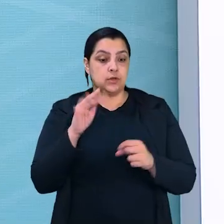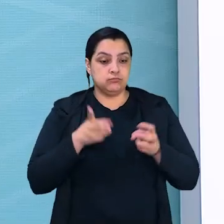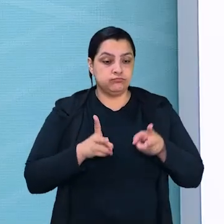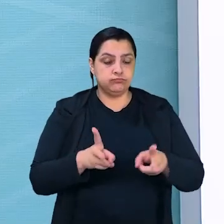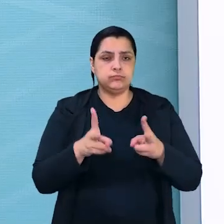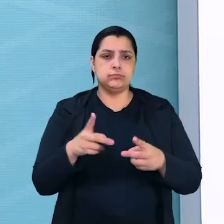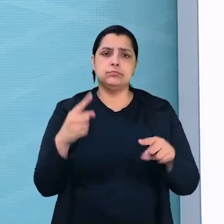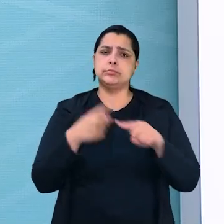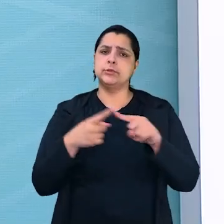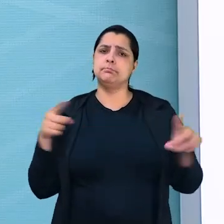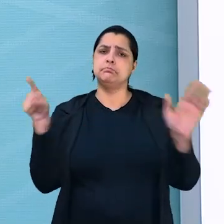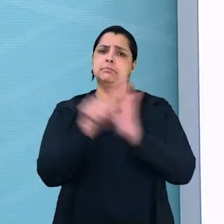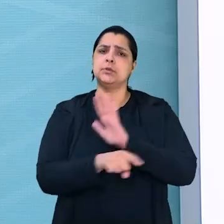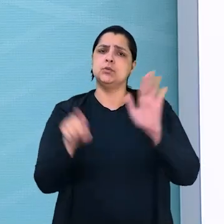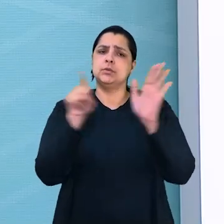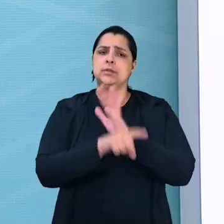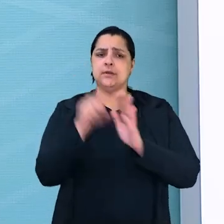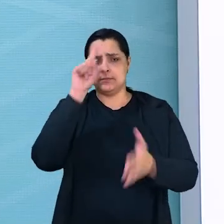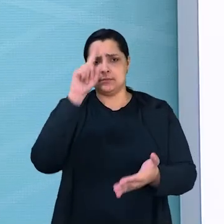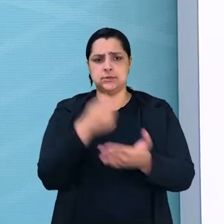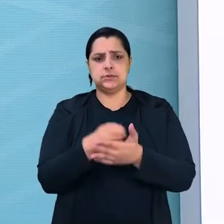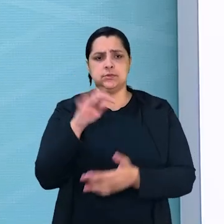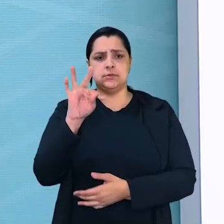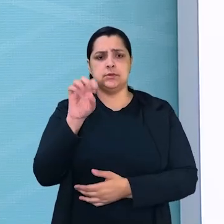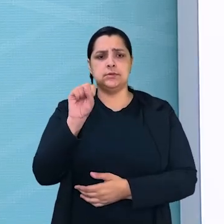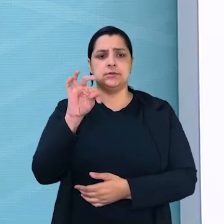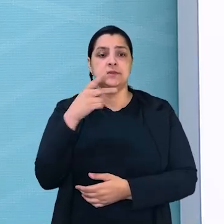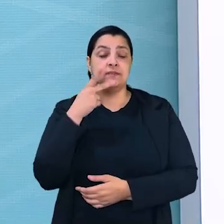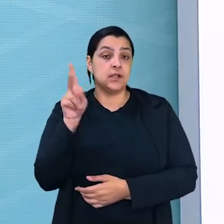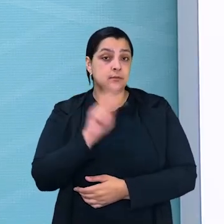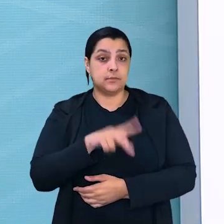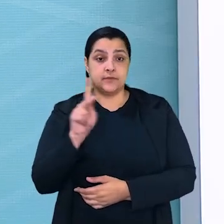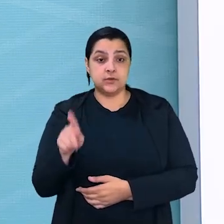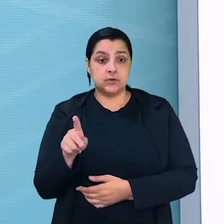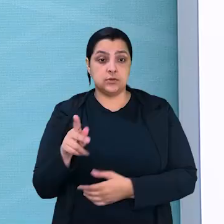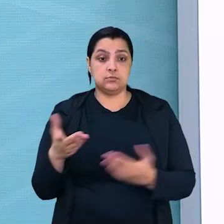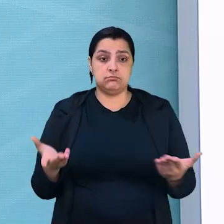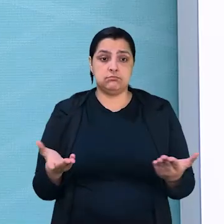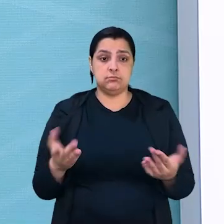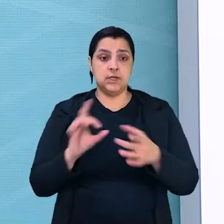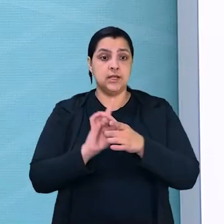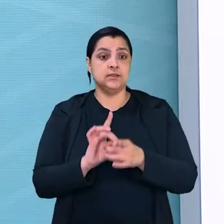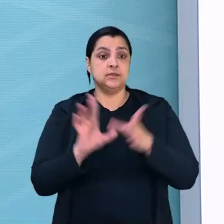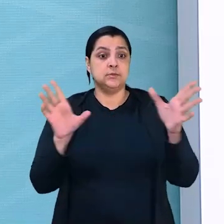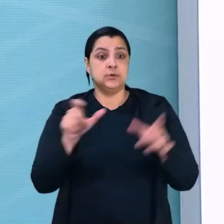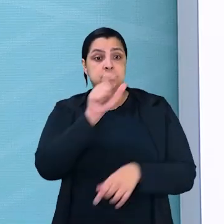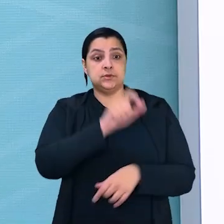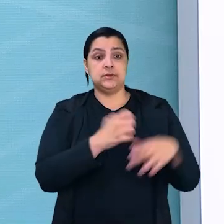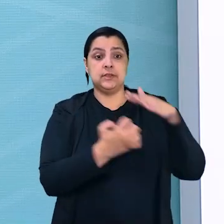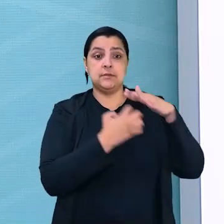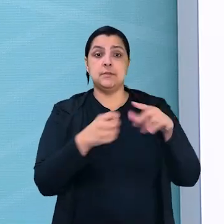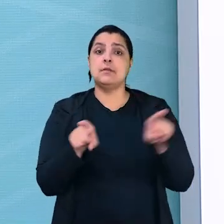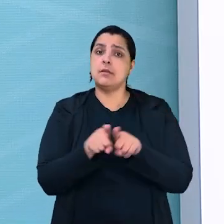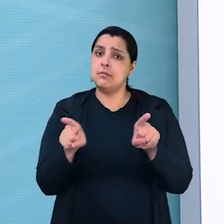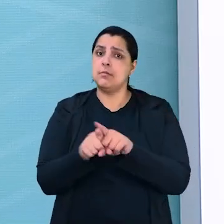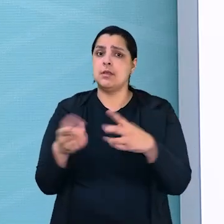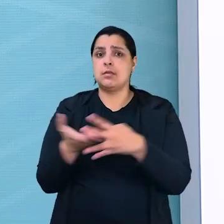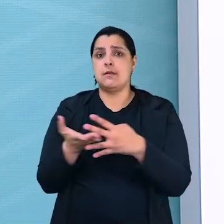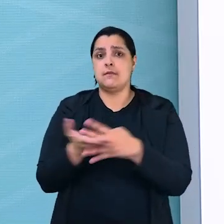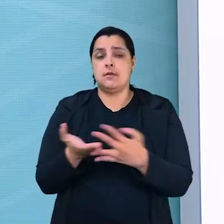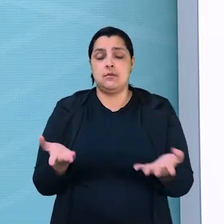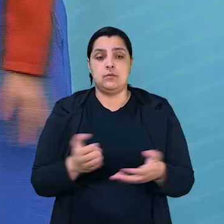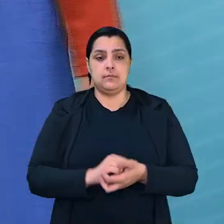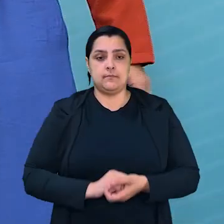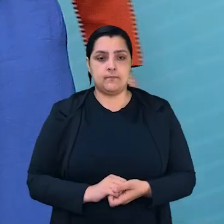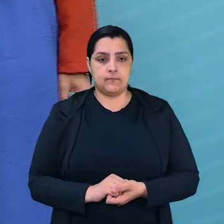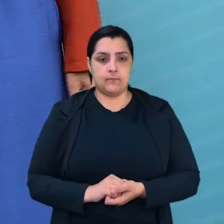de Faculdades questionava decisões do TST que consideram que o professor está à disposição do empregador também no